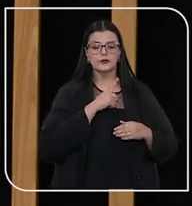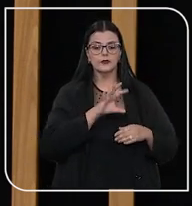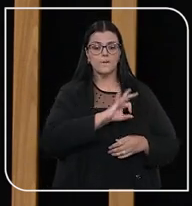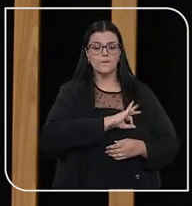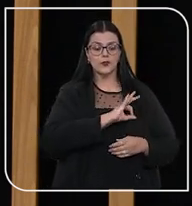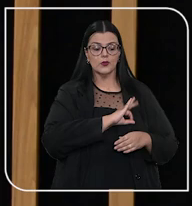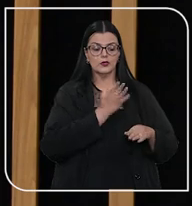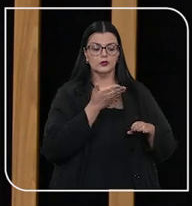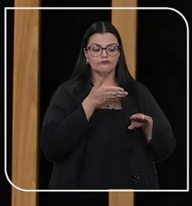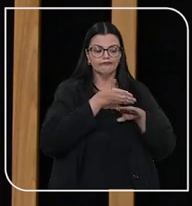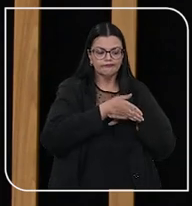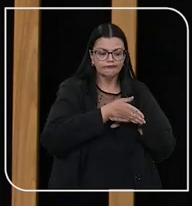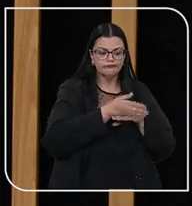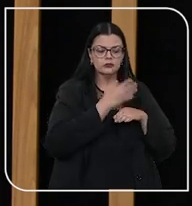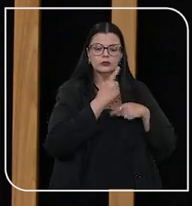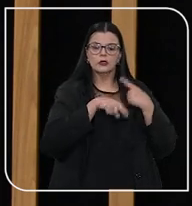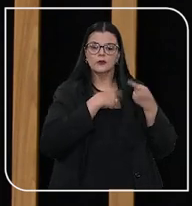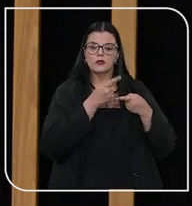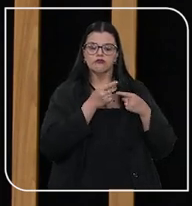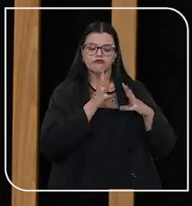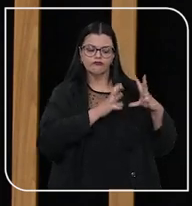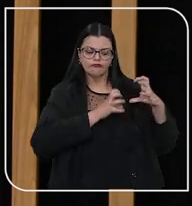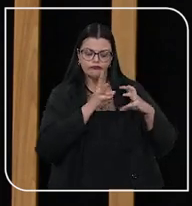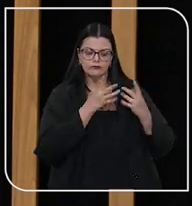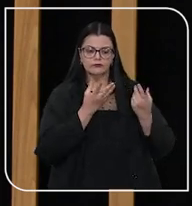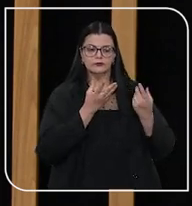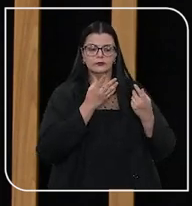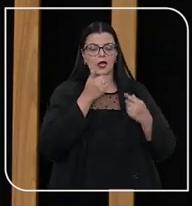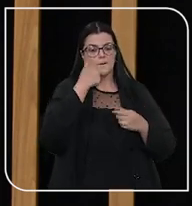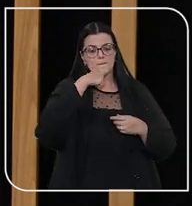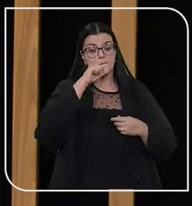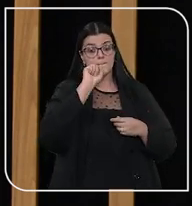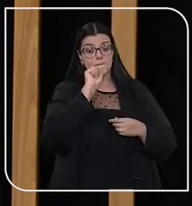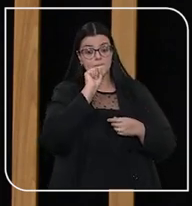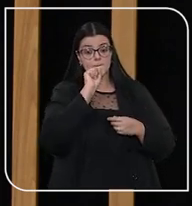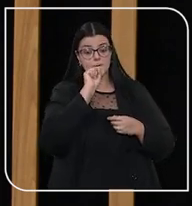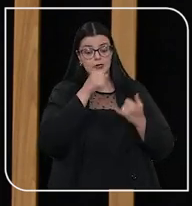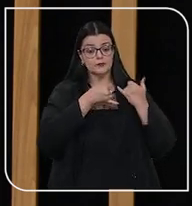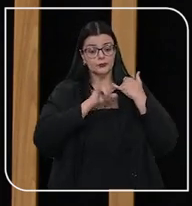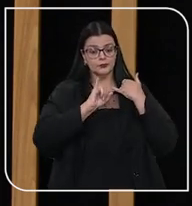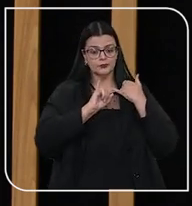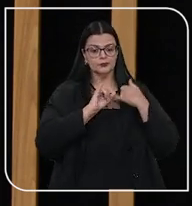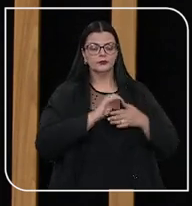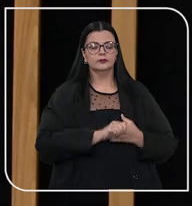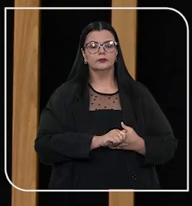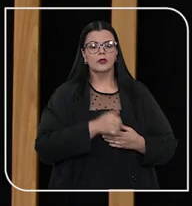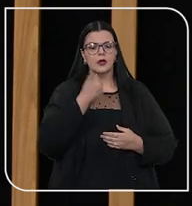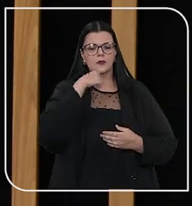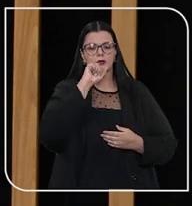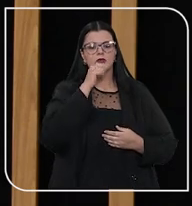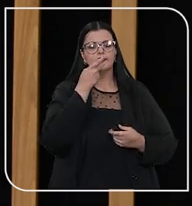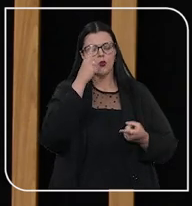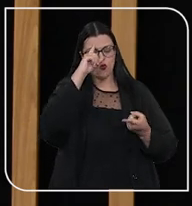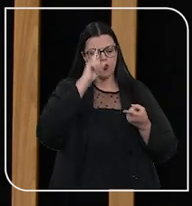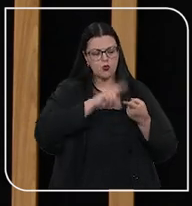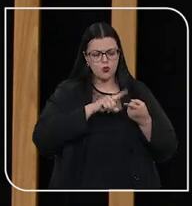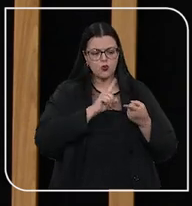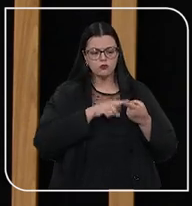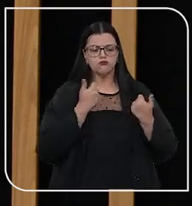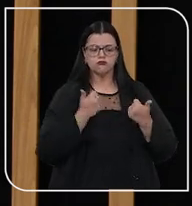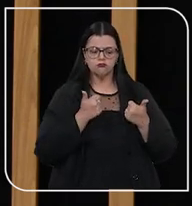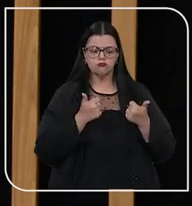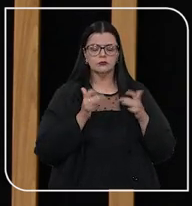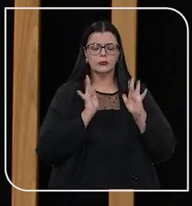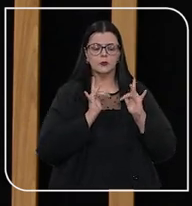ao conhecimento da polícia após um desentendimento entre a menor e a mãe. A genitora alegou que inicialmente havia concordado